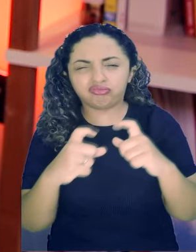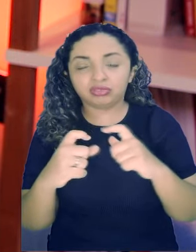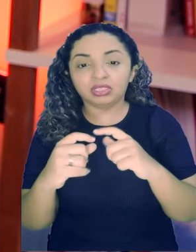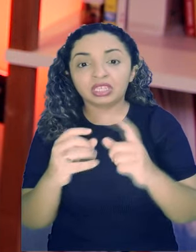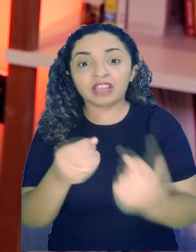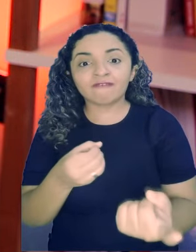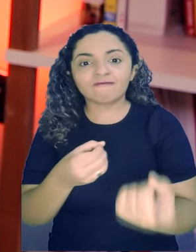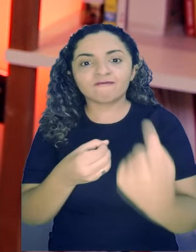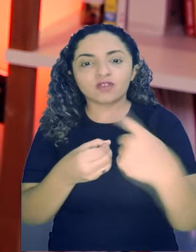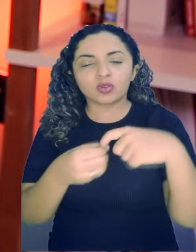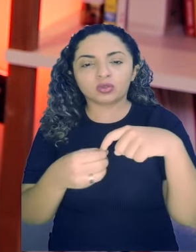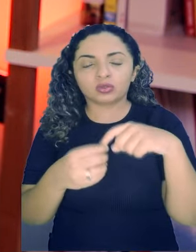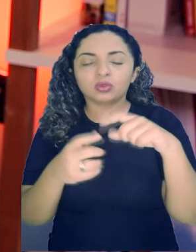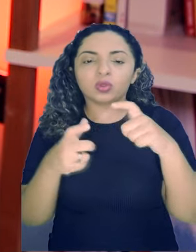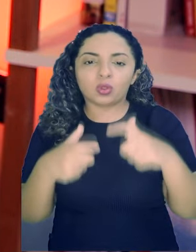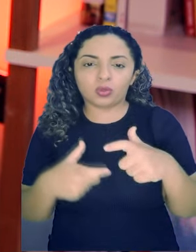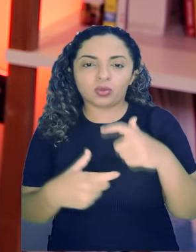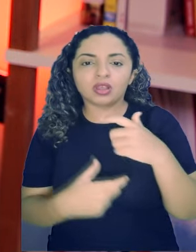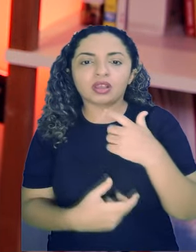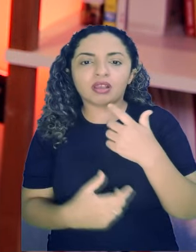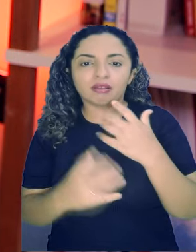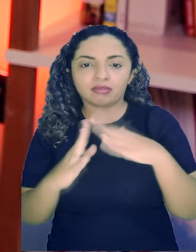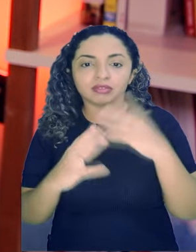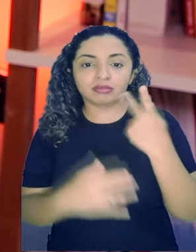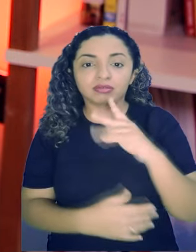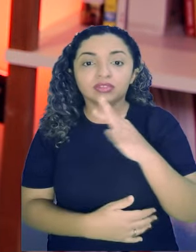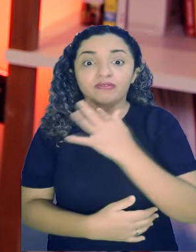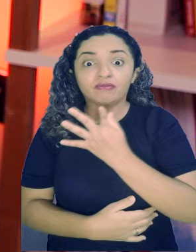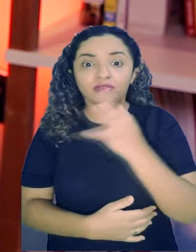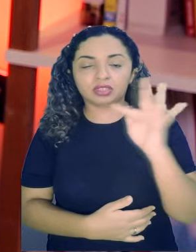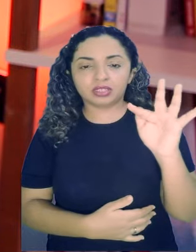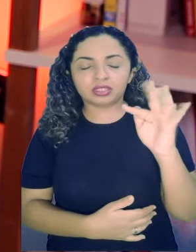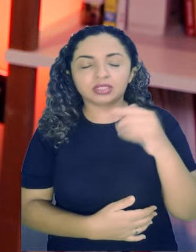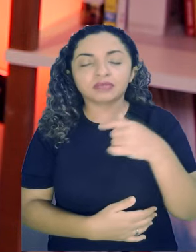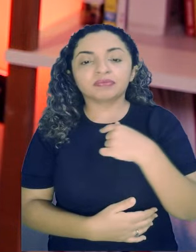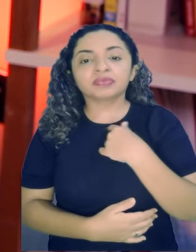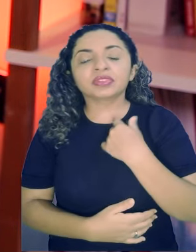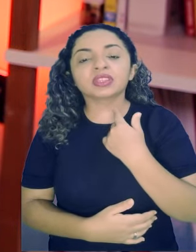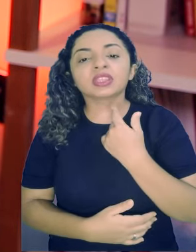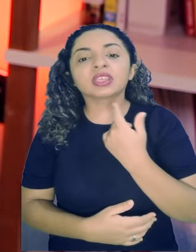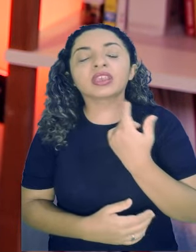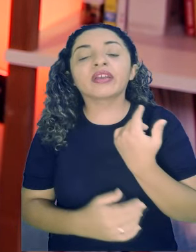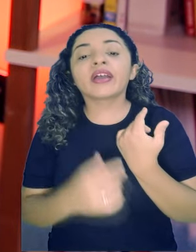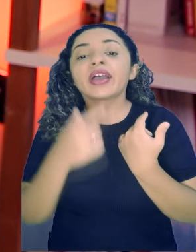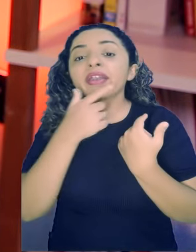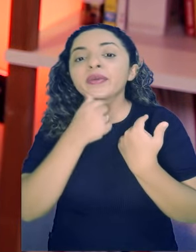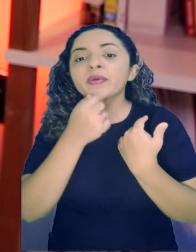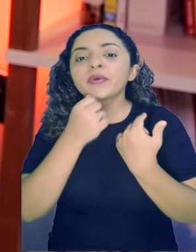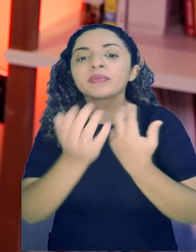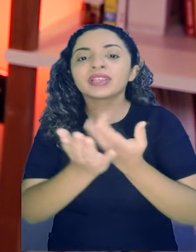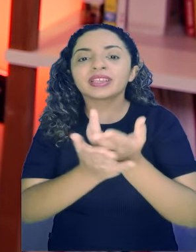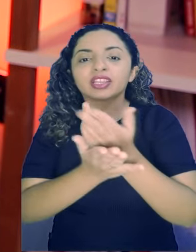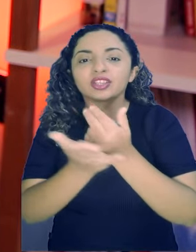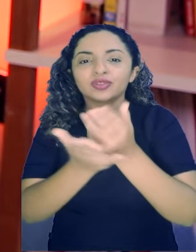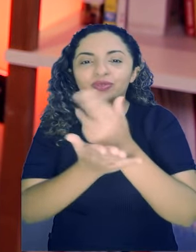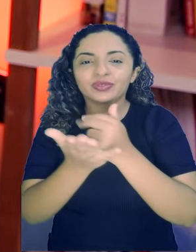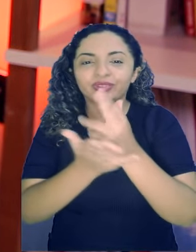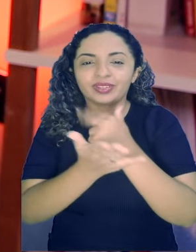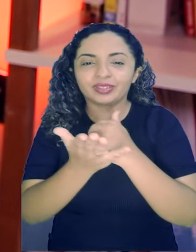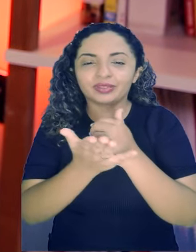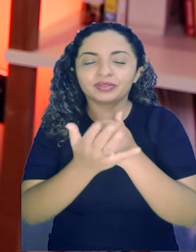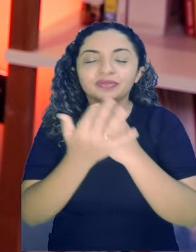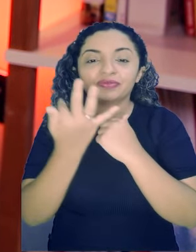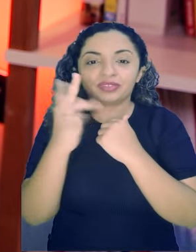E voltou para a França depois de um período muito conturbado. E o Emmanuel Guibert, um ilustrador